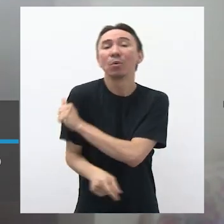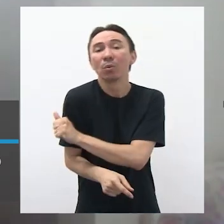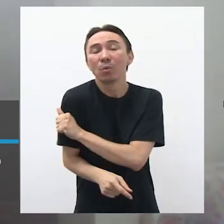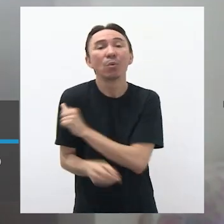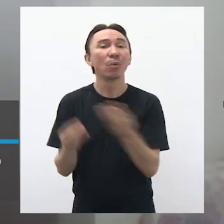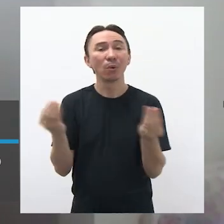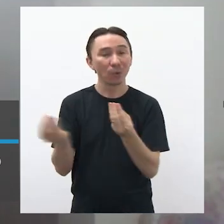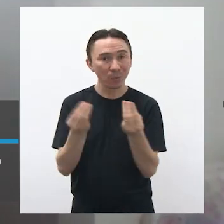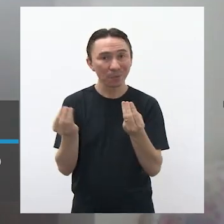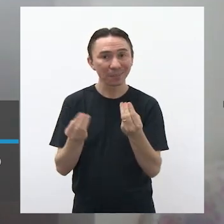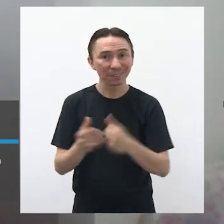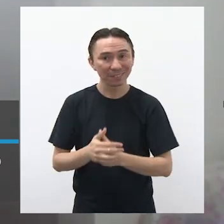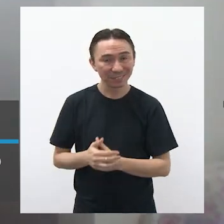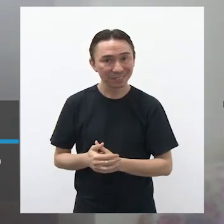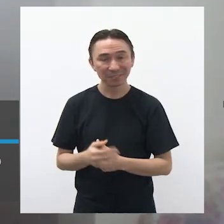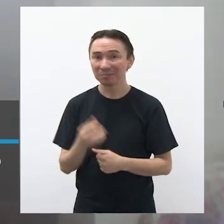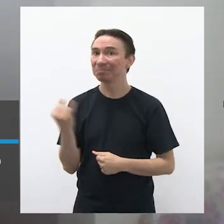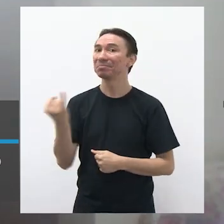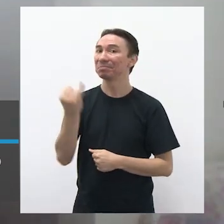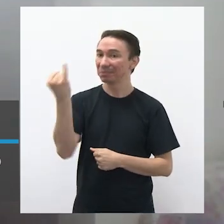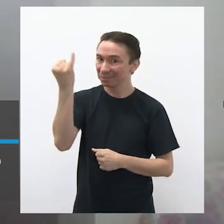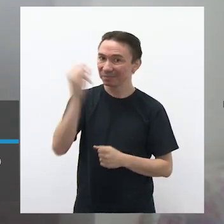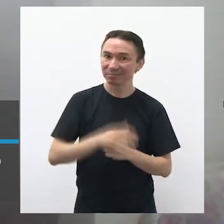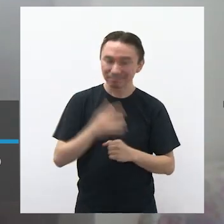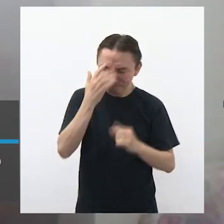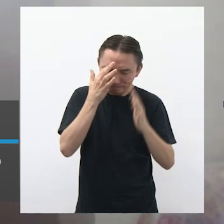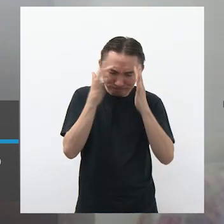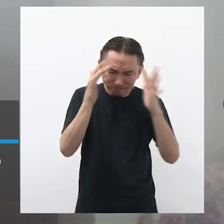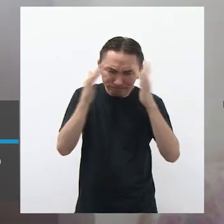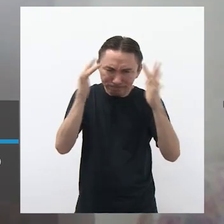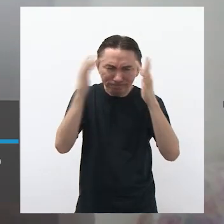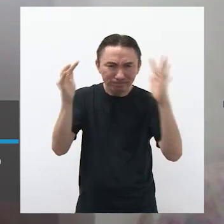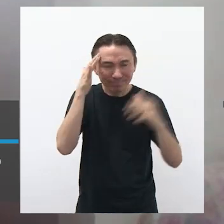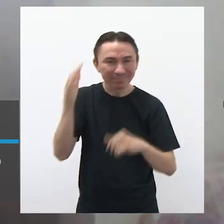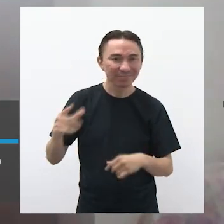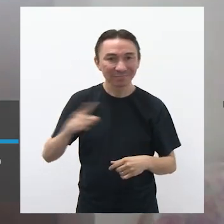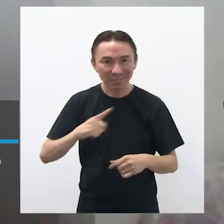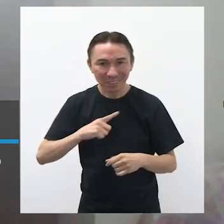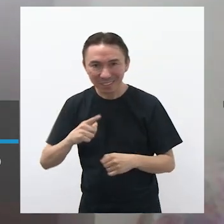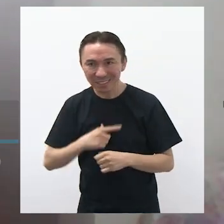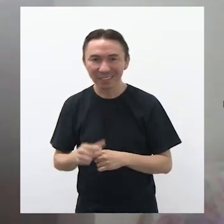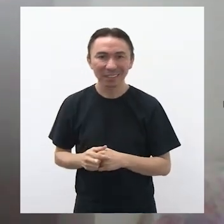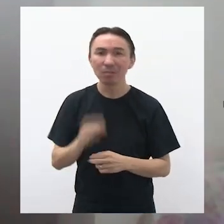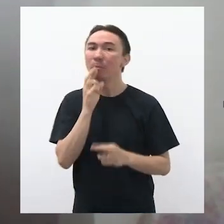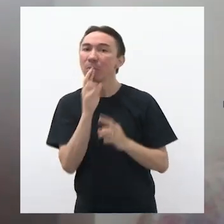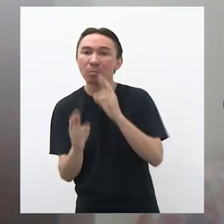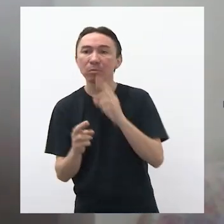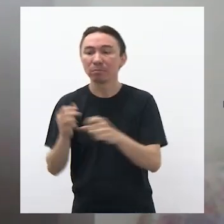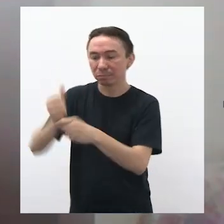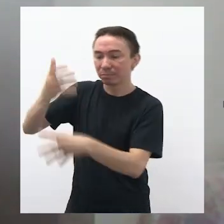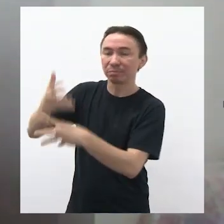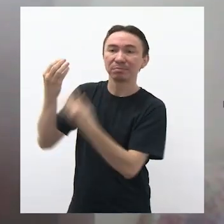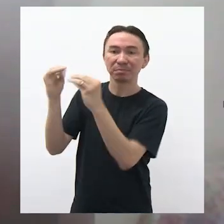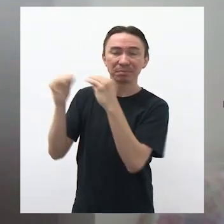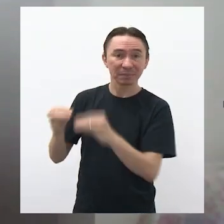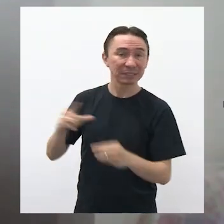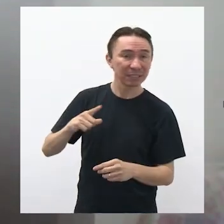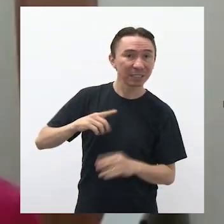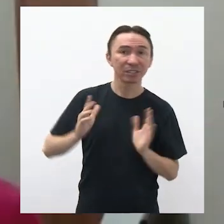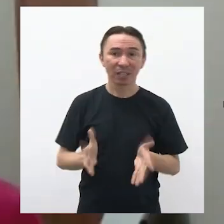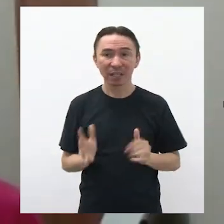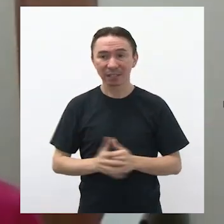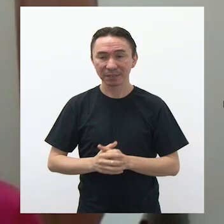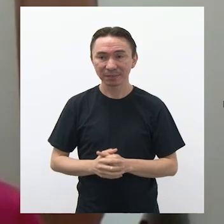nossos professores de projeto de vida nessa caminhada? Tati, tem alguns comentários aí, já partindo para os nossos minutos finais.